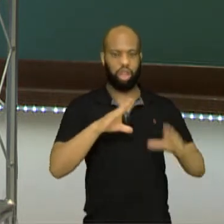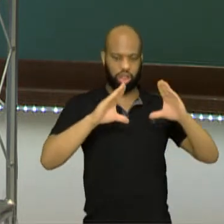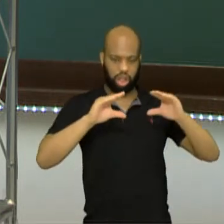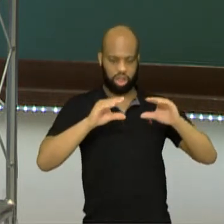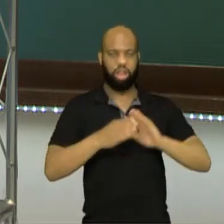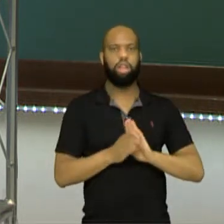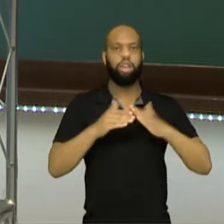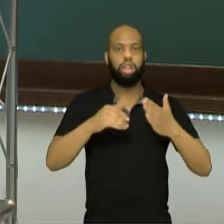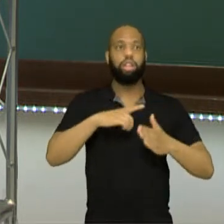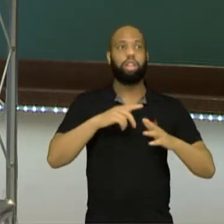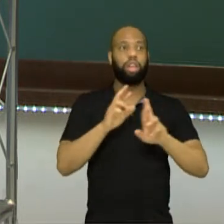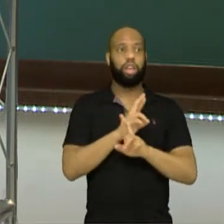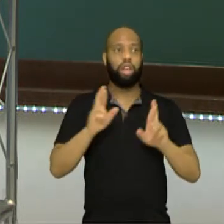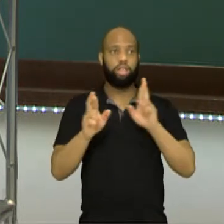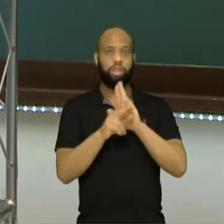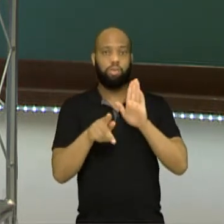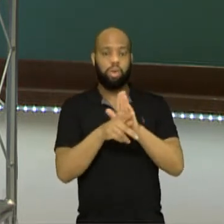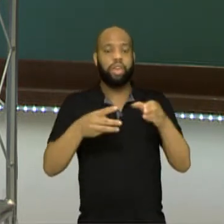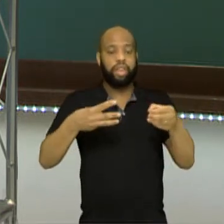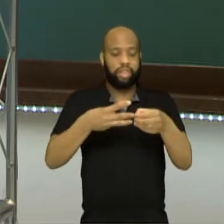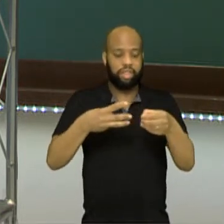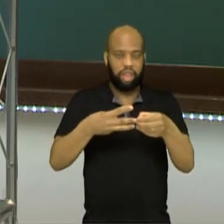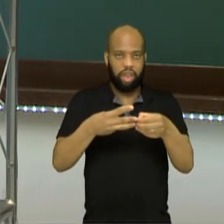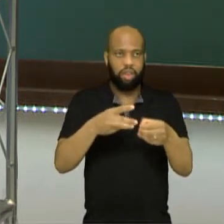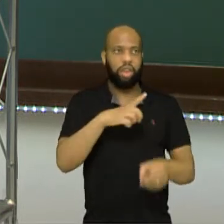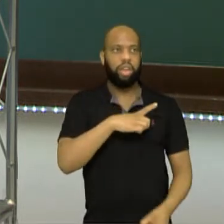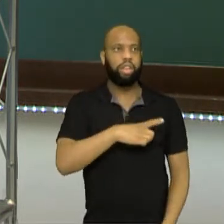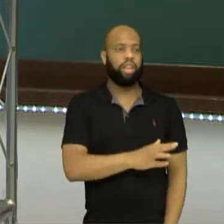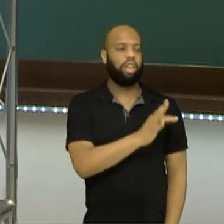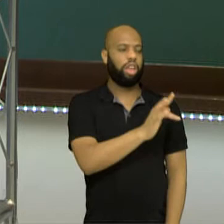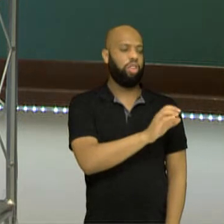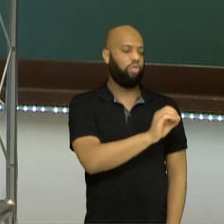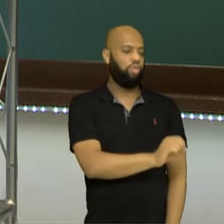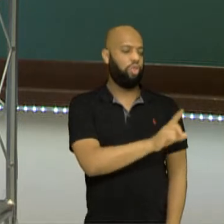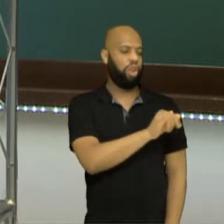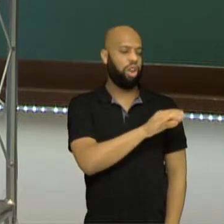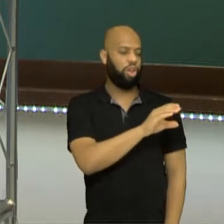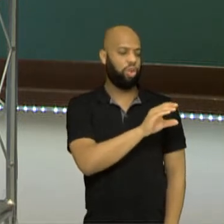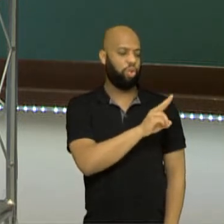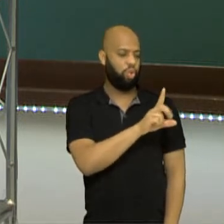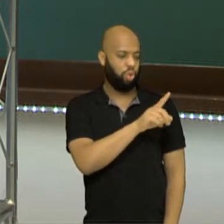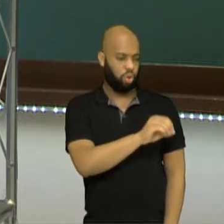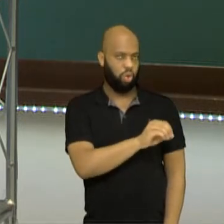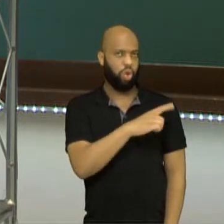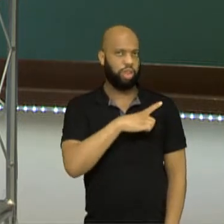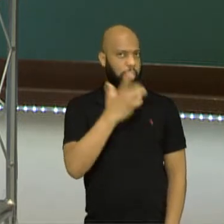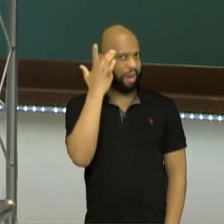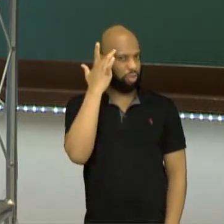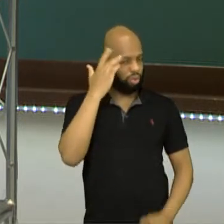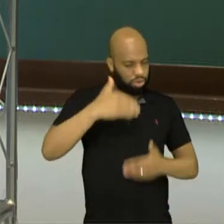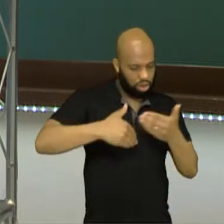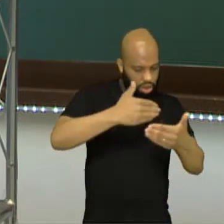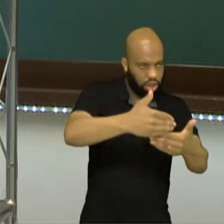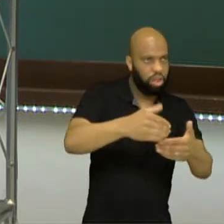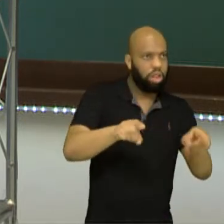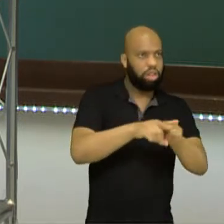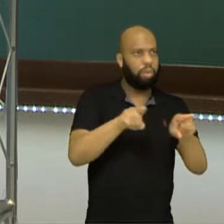com relação ali à parte celular, nós temos o folículo amadurecendo, a liberação do ovócito, né? Vejo aqui mais ou